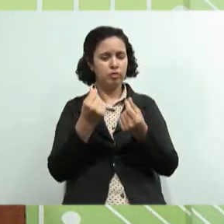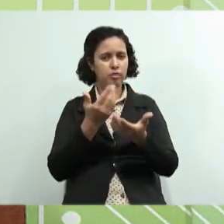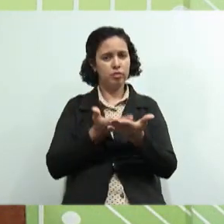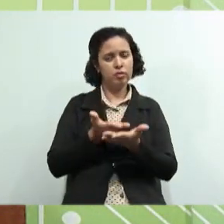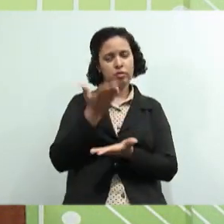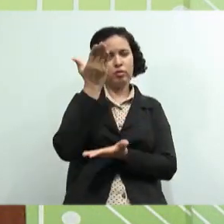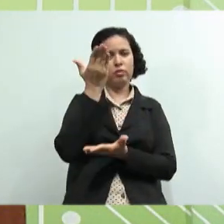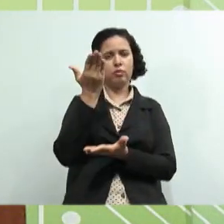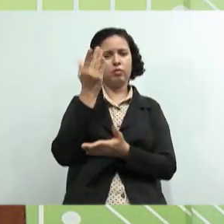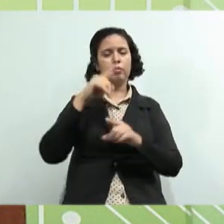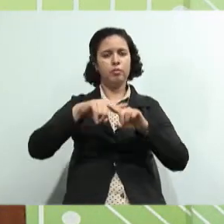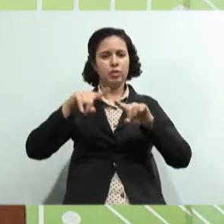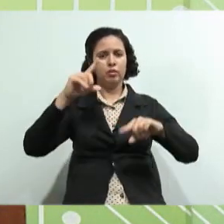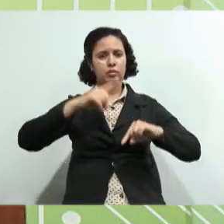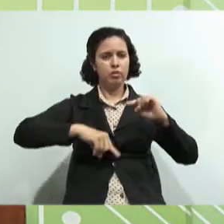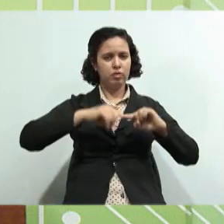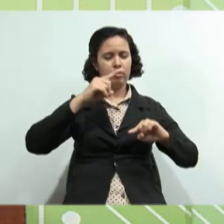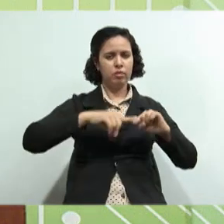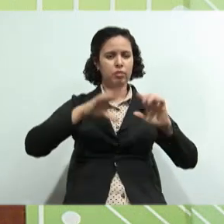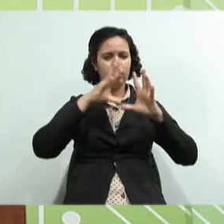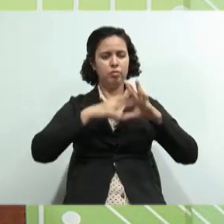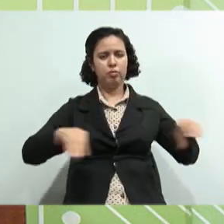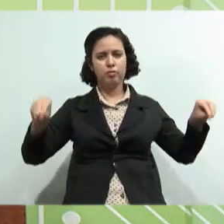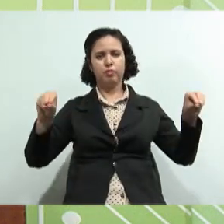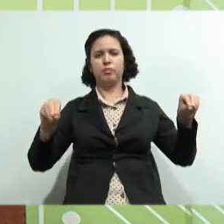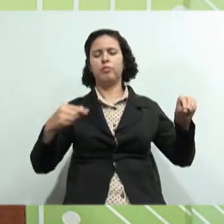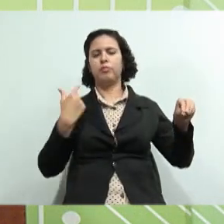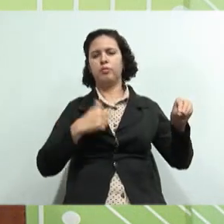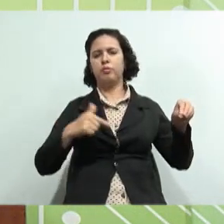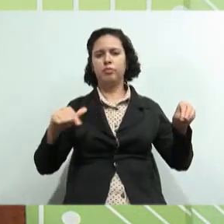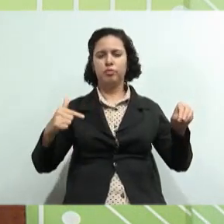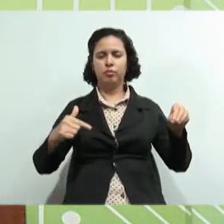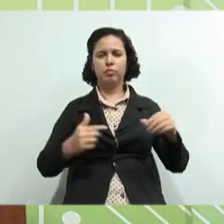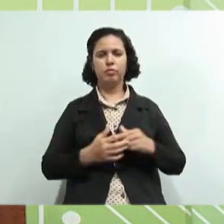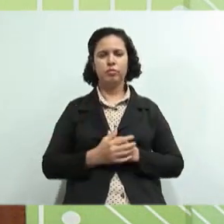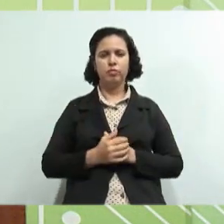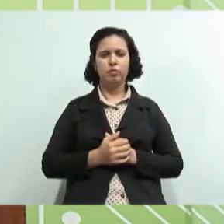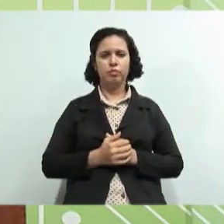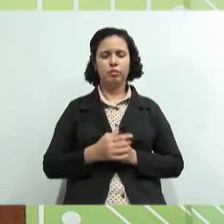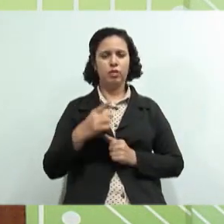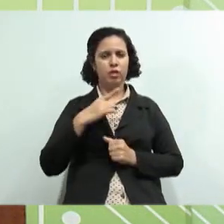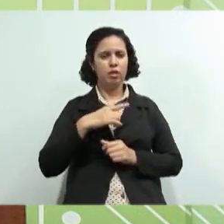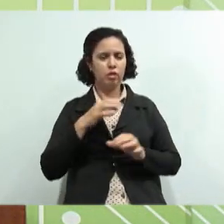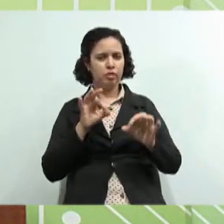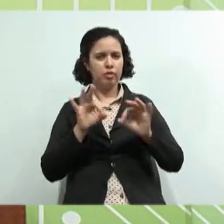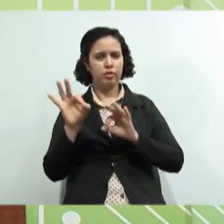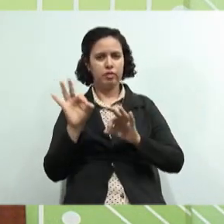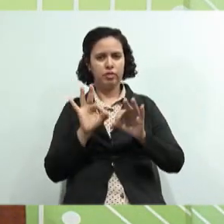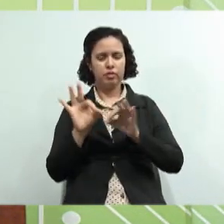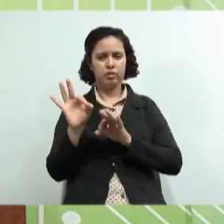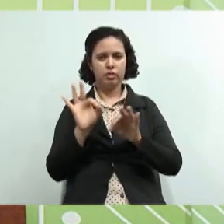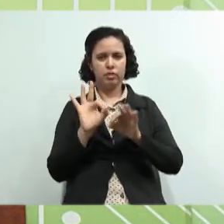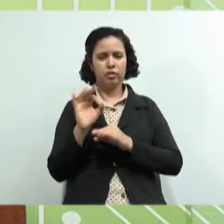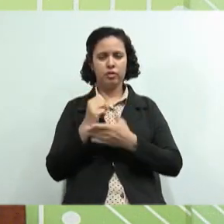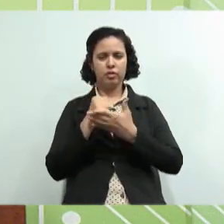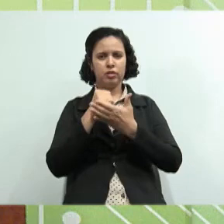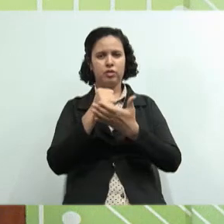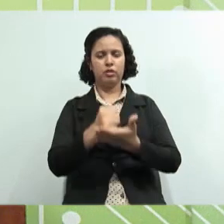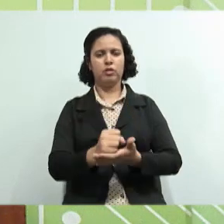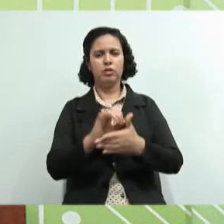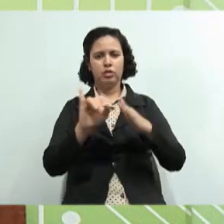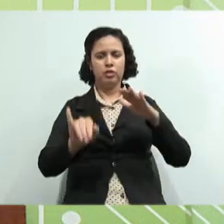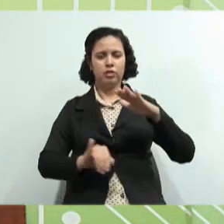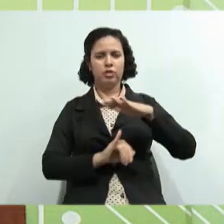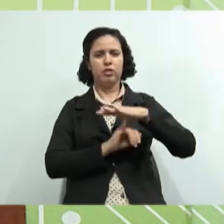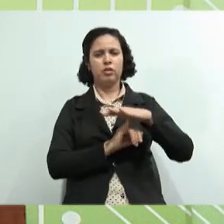do produto sumir das prateleiras. Porque agora a gente tem uma rede mais organizada, com figuras institucionais,